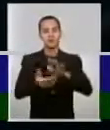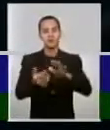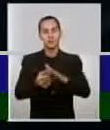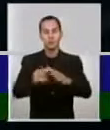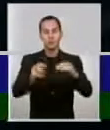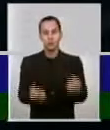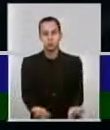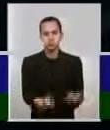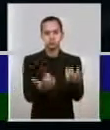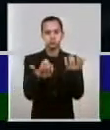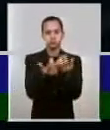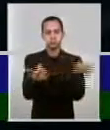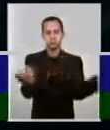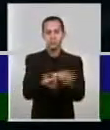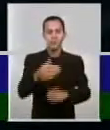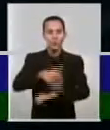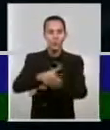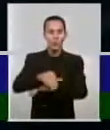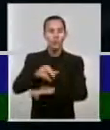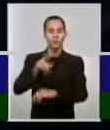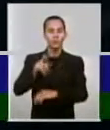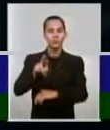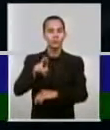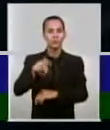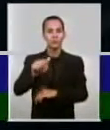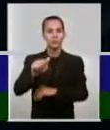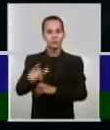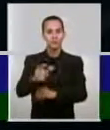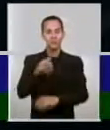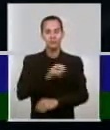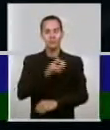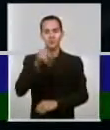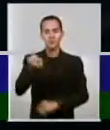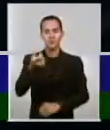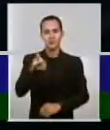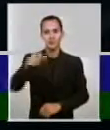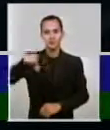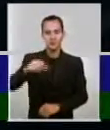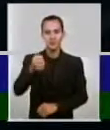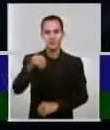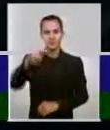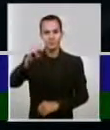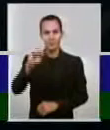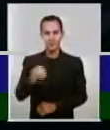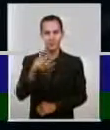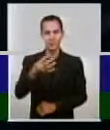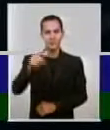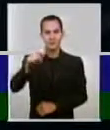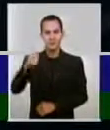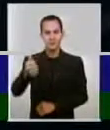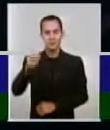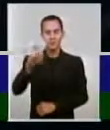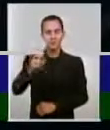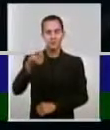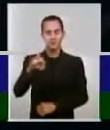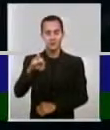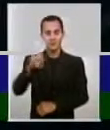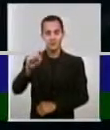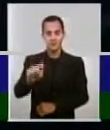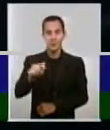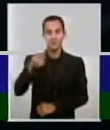mato alto na Avenida Rural, ao lado dos números 169, 180, 471,